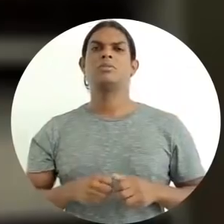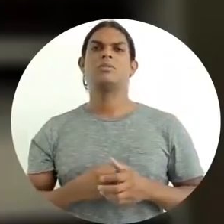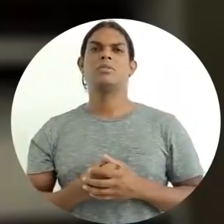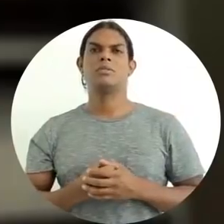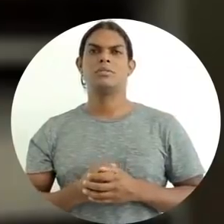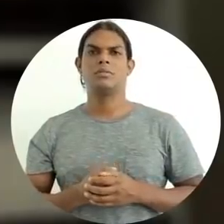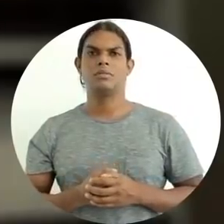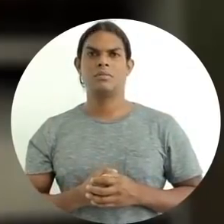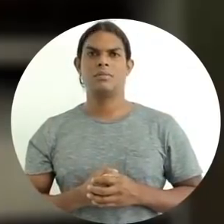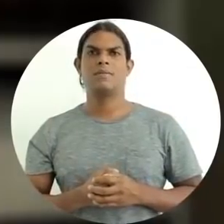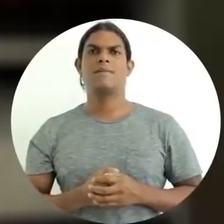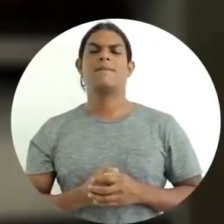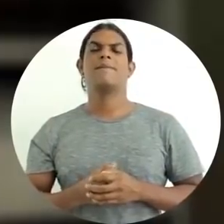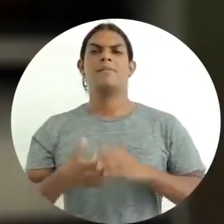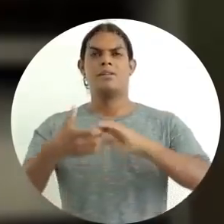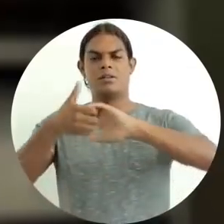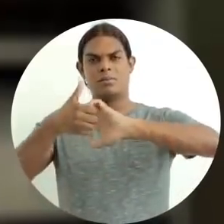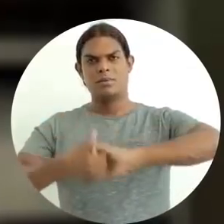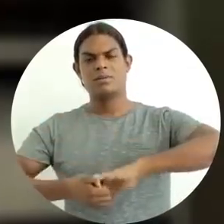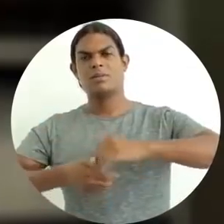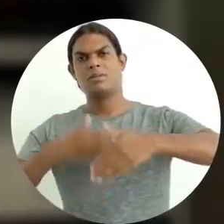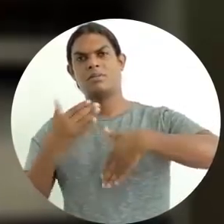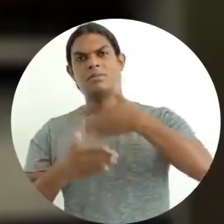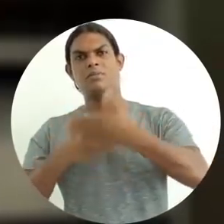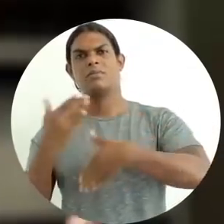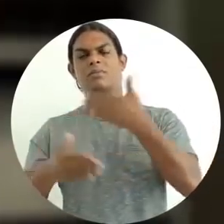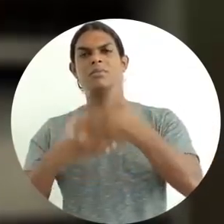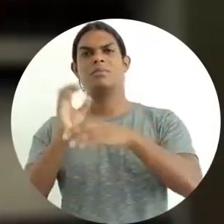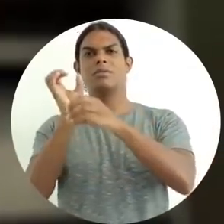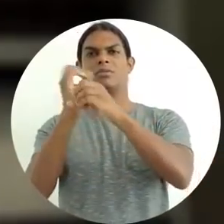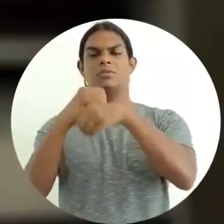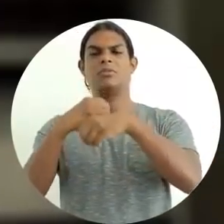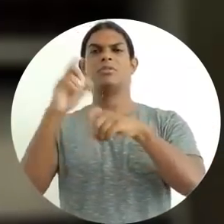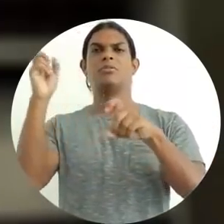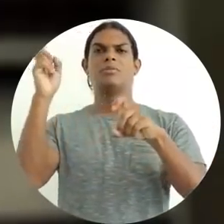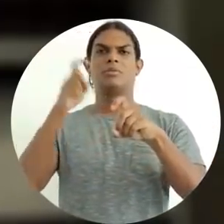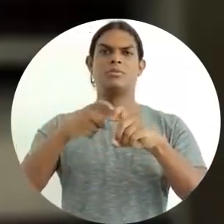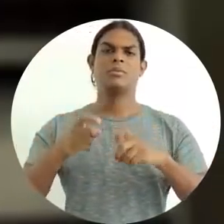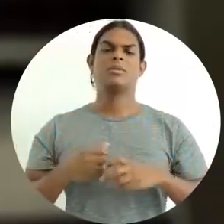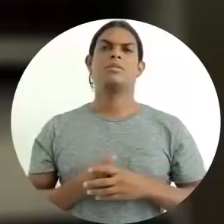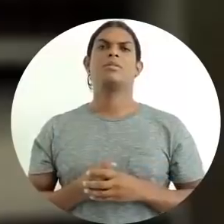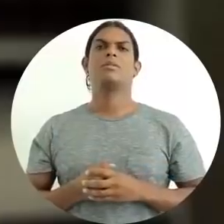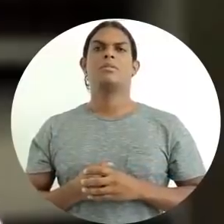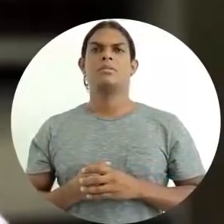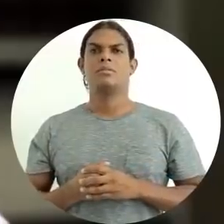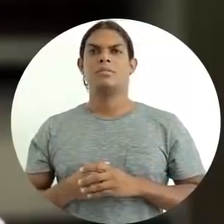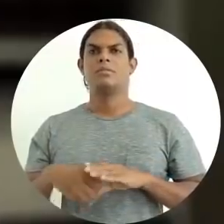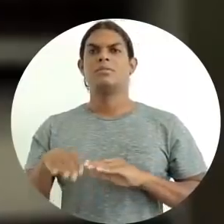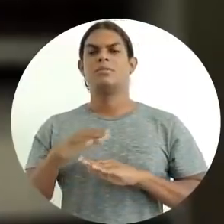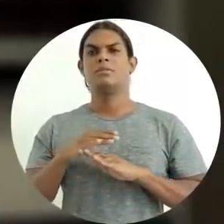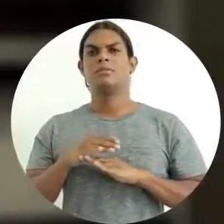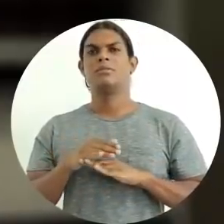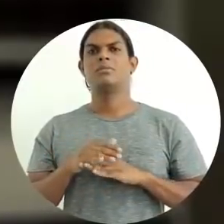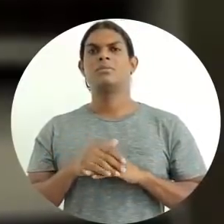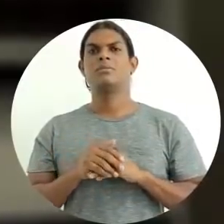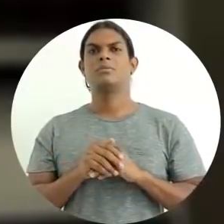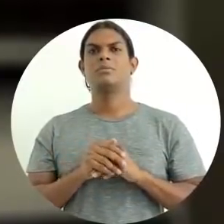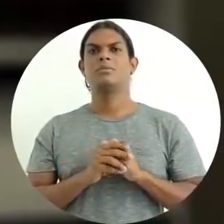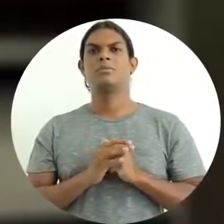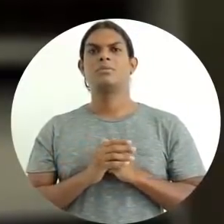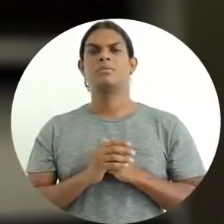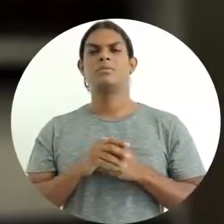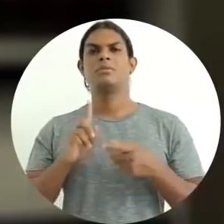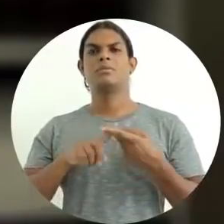sistemas, certo? É habilidades desenvolvidas pelos engenheiros, pelos médicos. Do outro